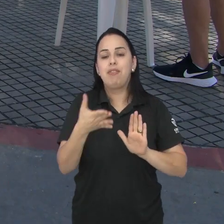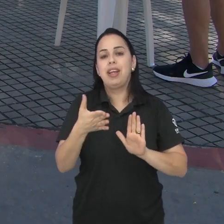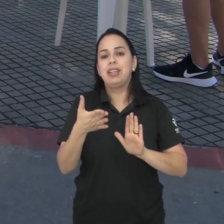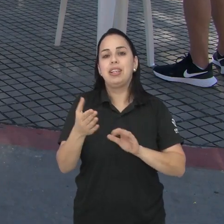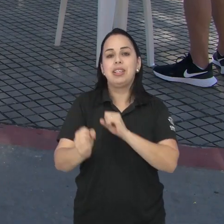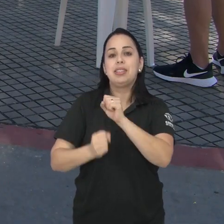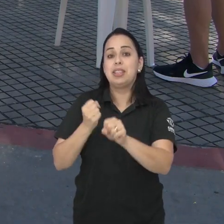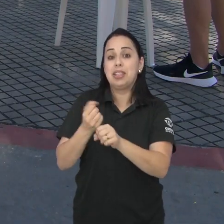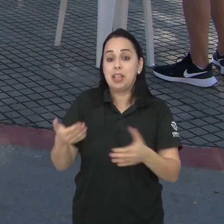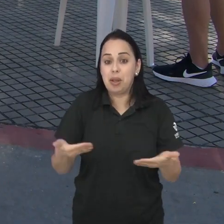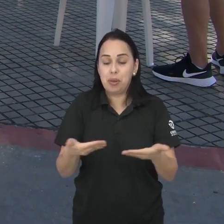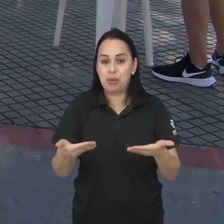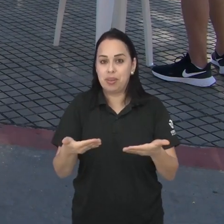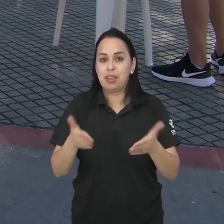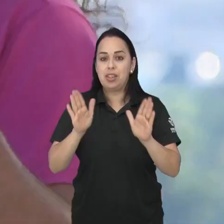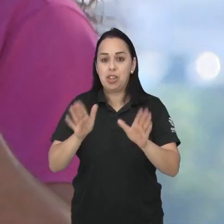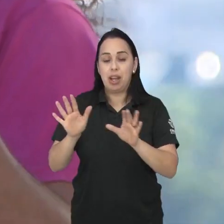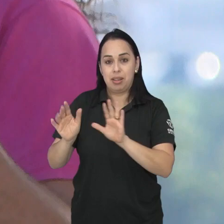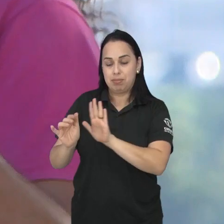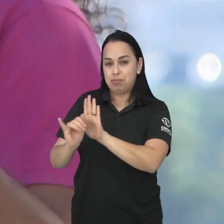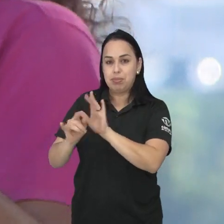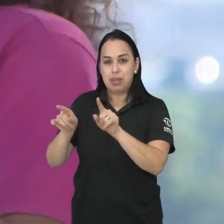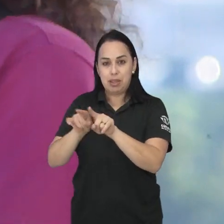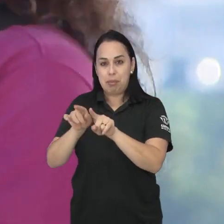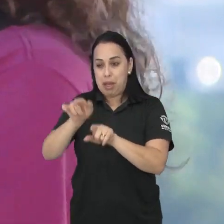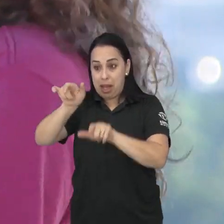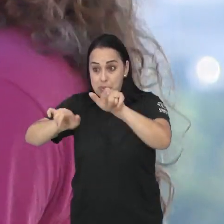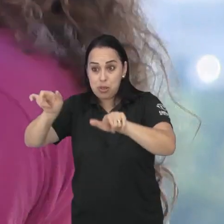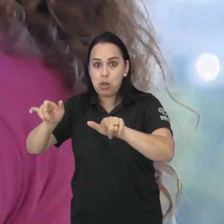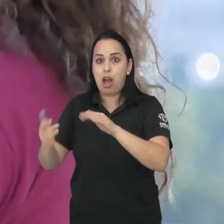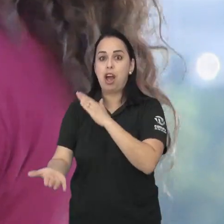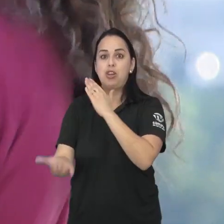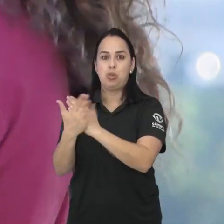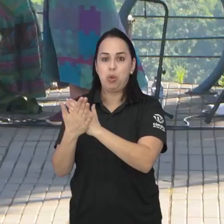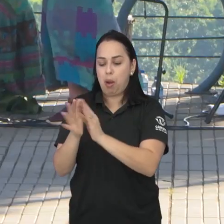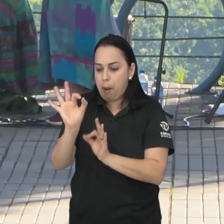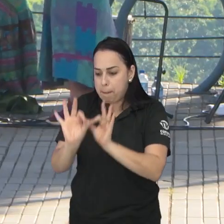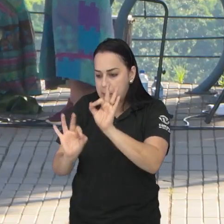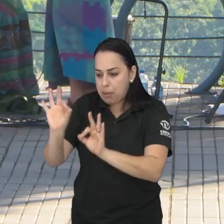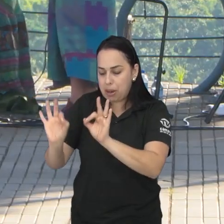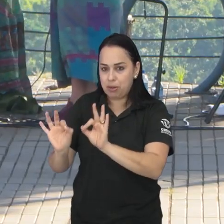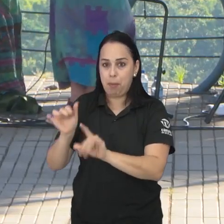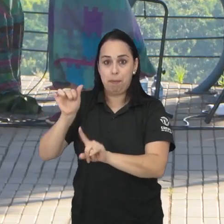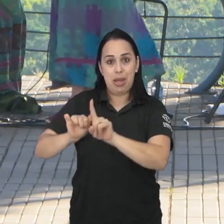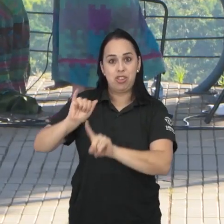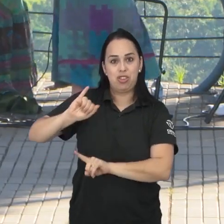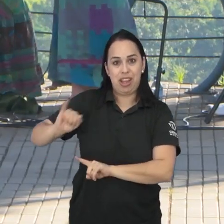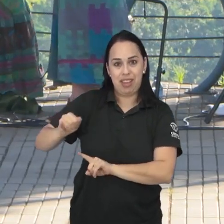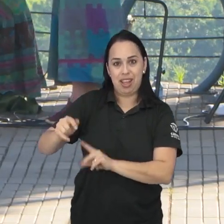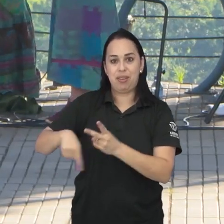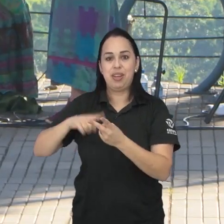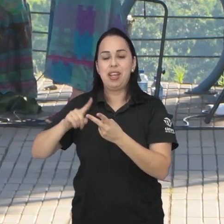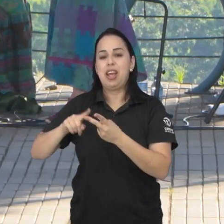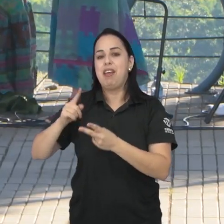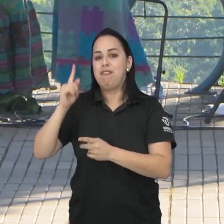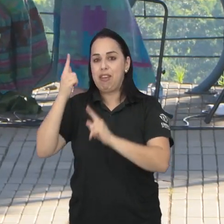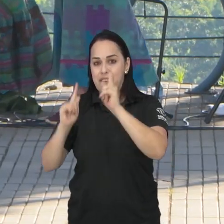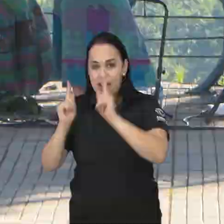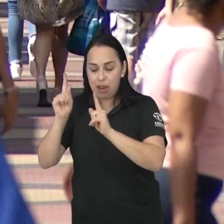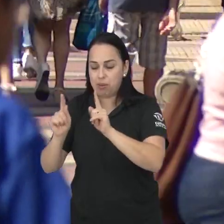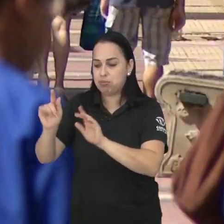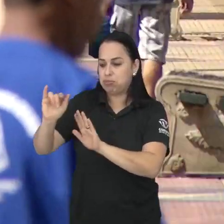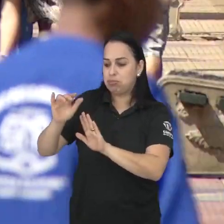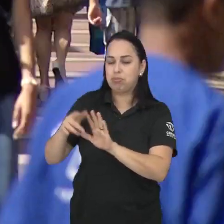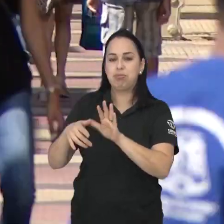novidade deste ano é que o Planar foi definido com a participação popular. Entre janeiro e fevereiro, a comunidade artística